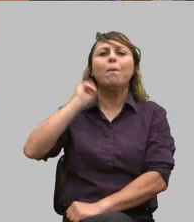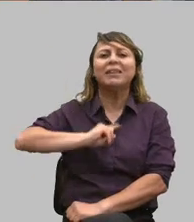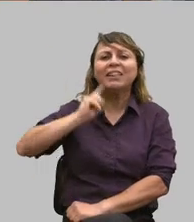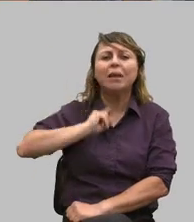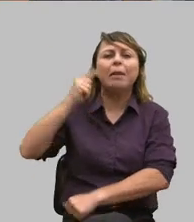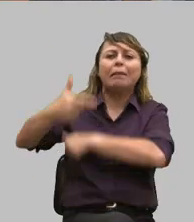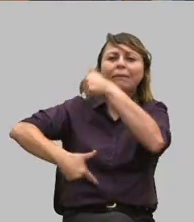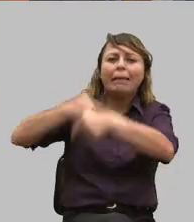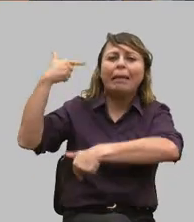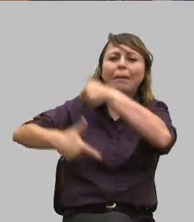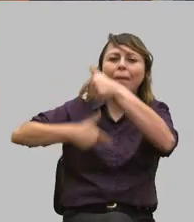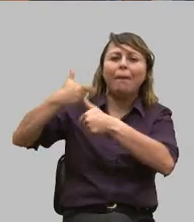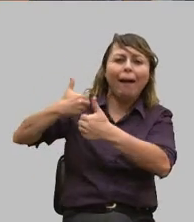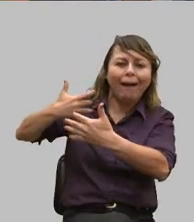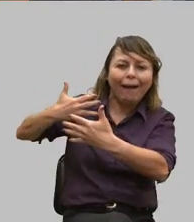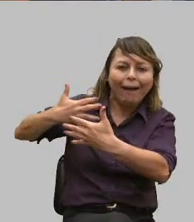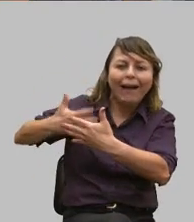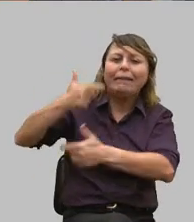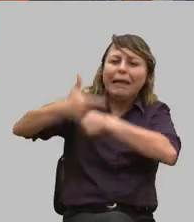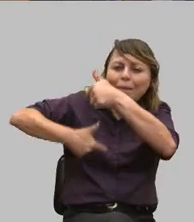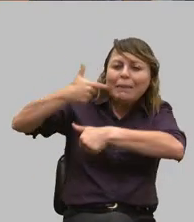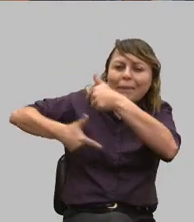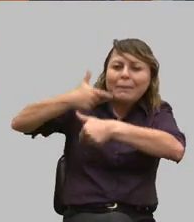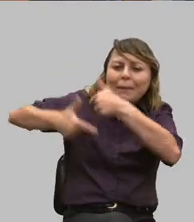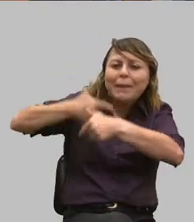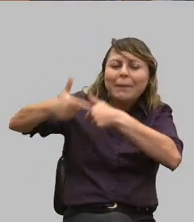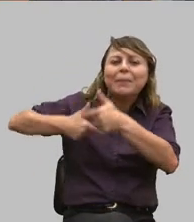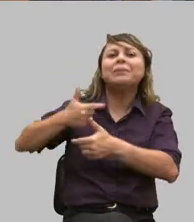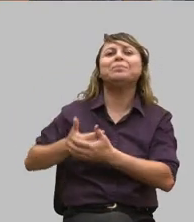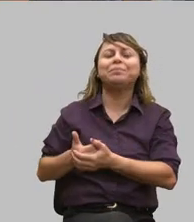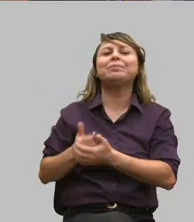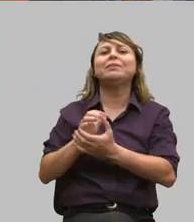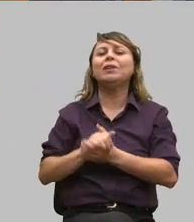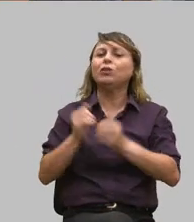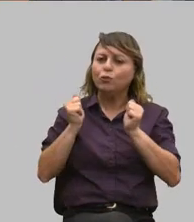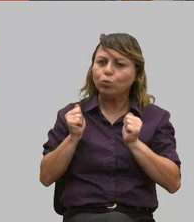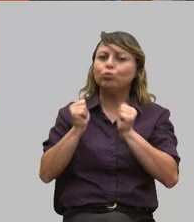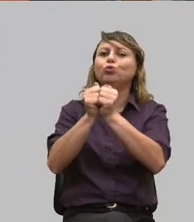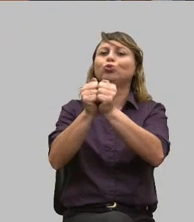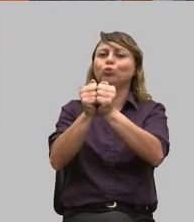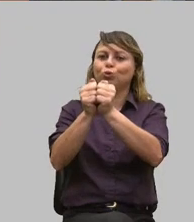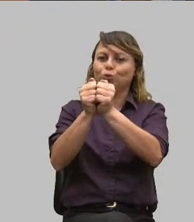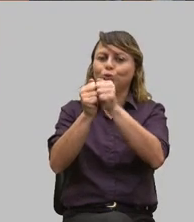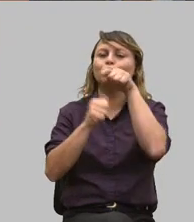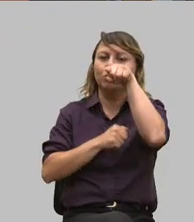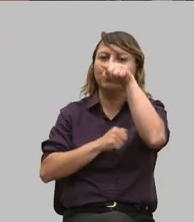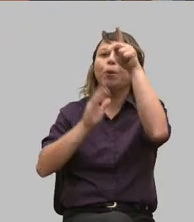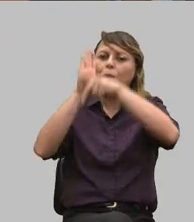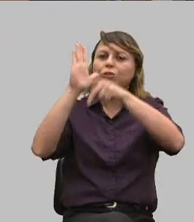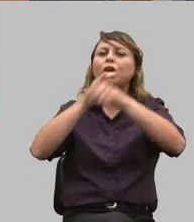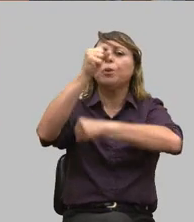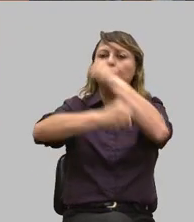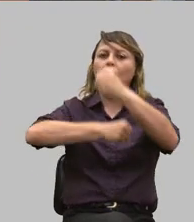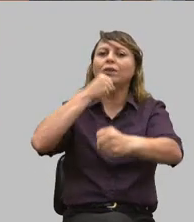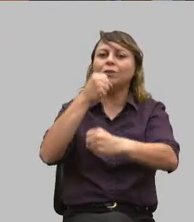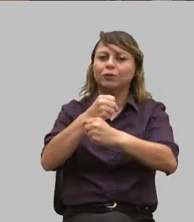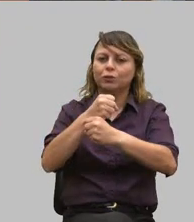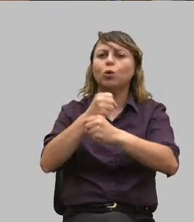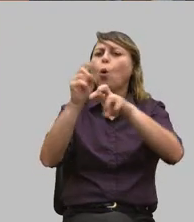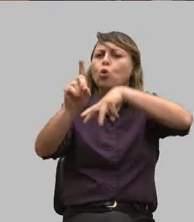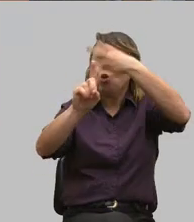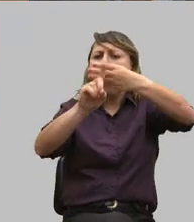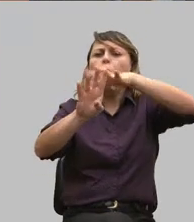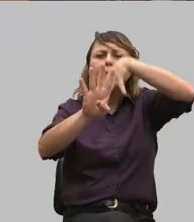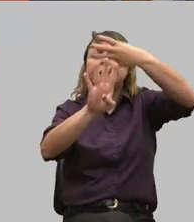trabalha roda sem parar eu me inspiro em você Deputado vamos juntos aí fazer com que esse projeto pro ano que vem tenha o dobro triplo